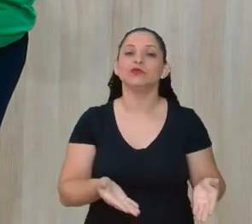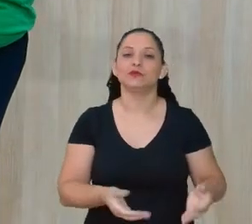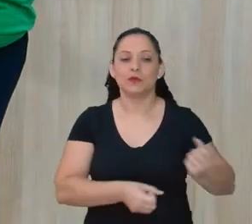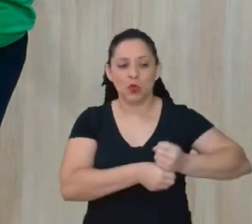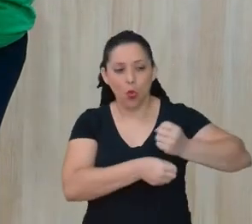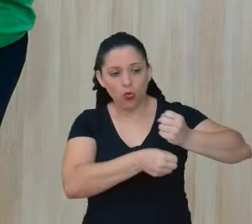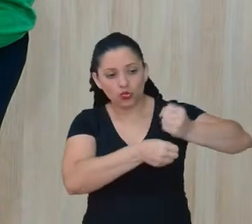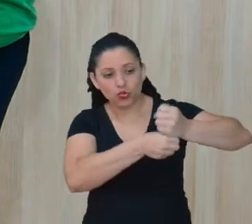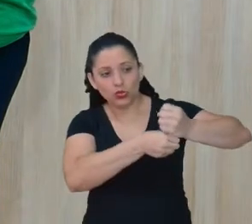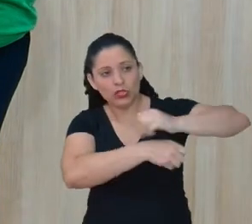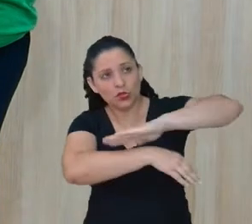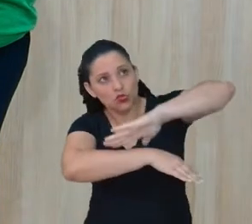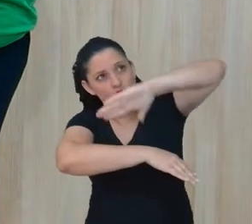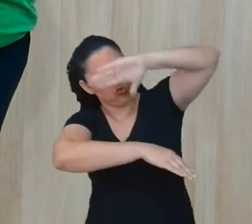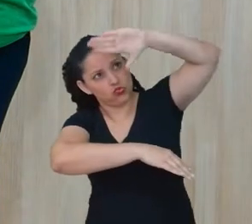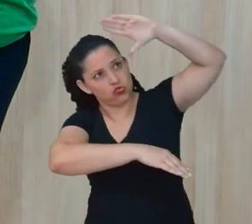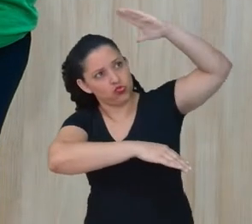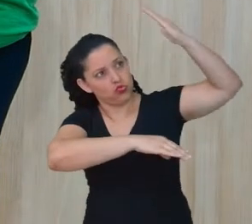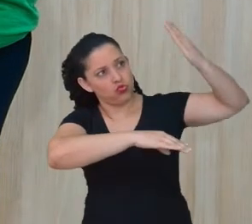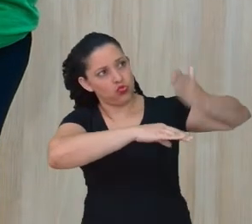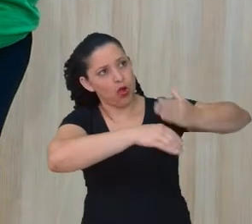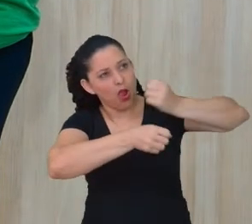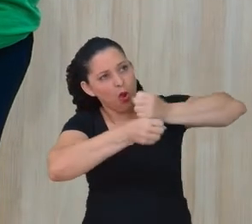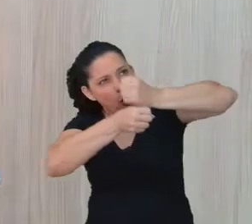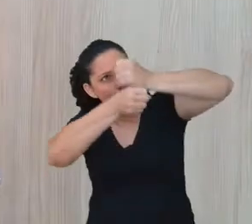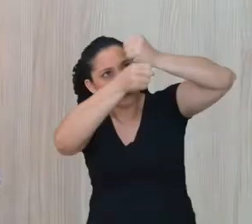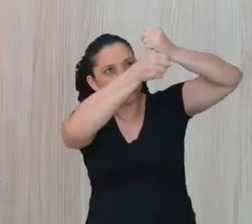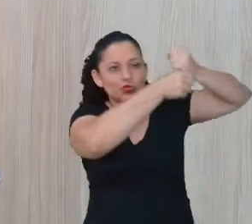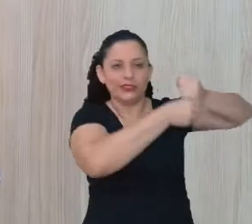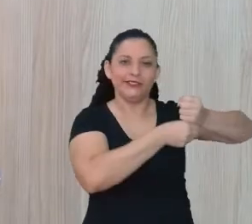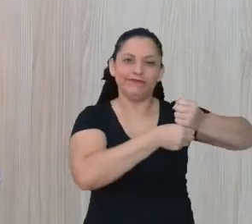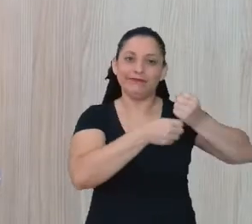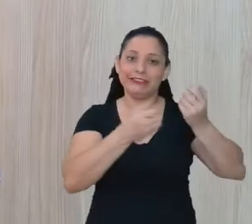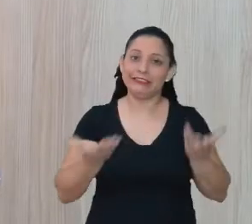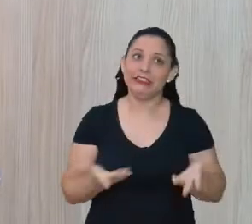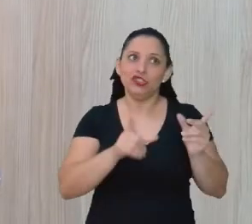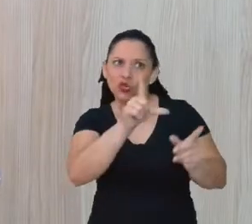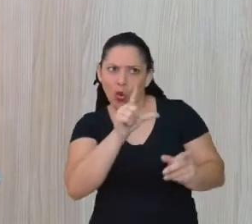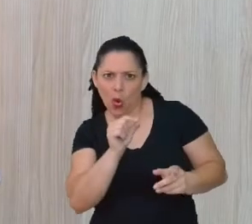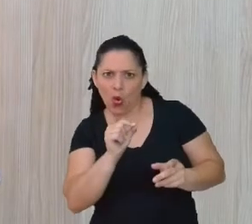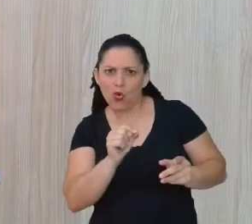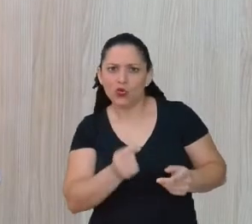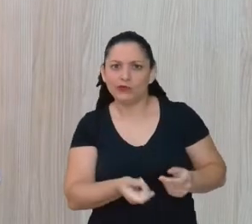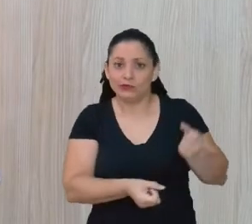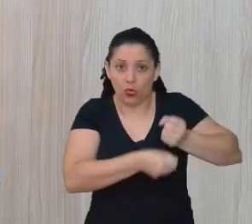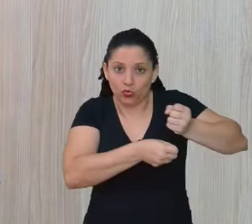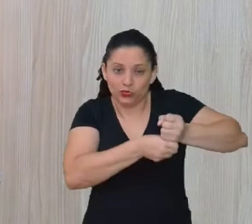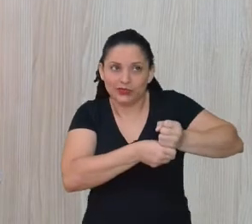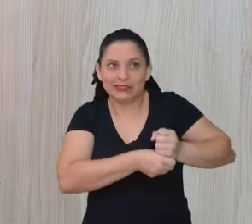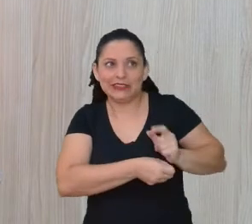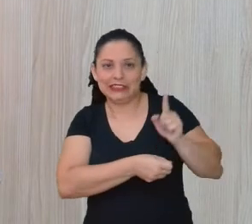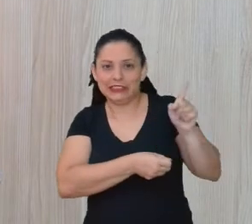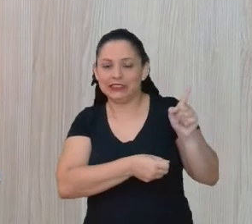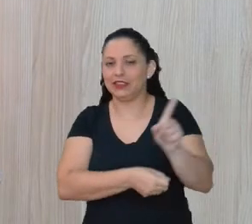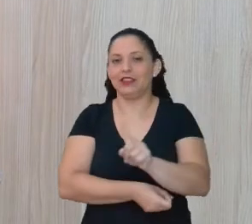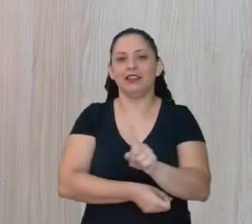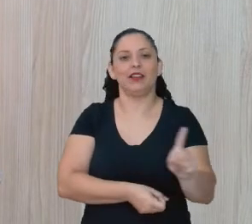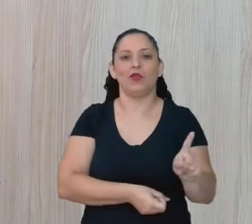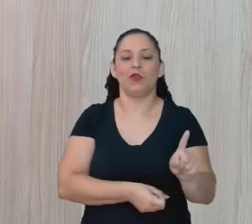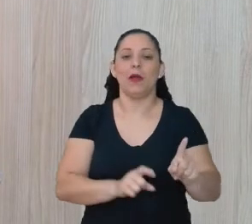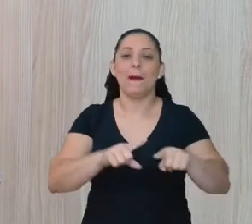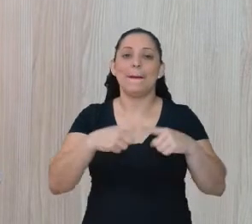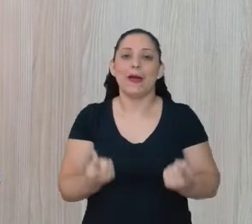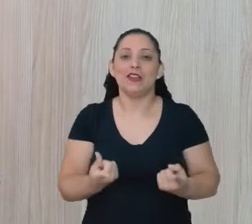em barreiras. Exatamente. E não é uma questão de escolha. Exatamente. Né? É uma questão realmente